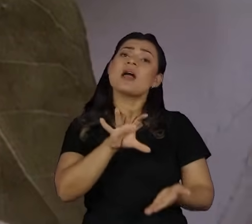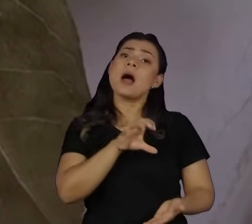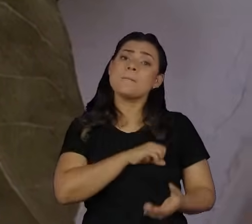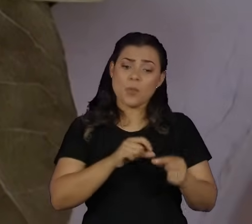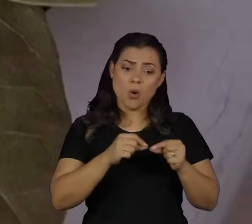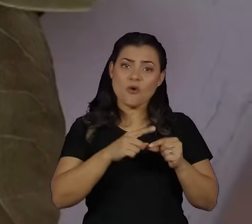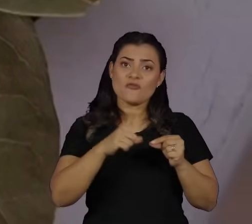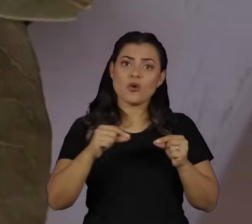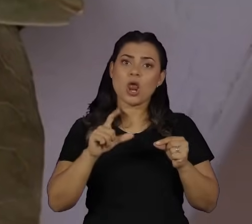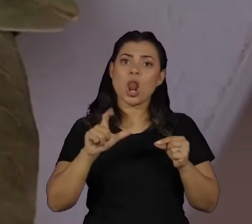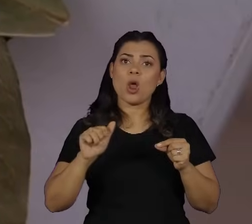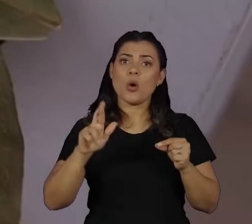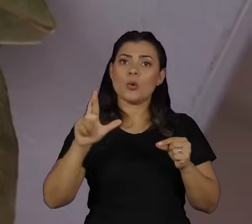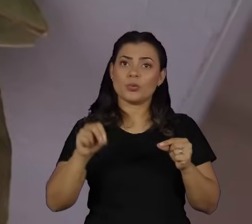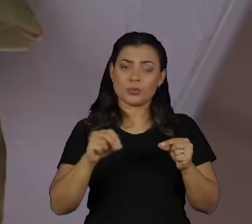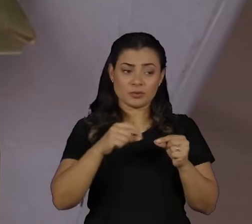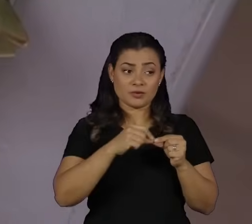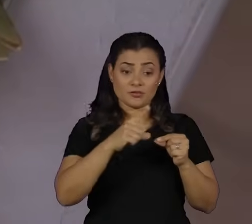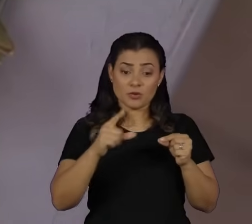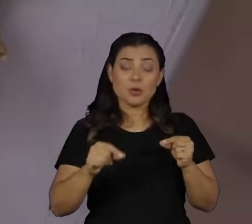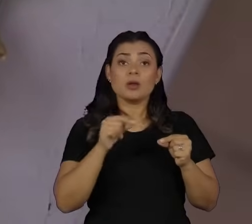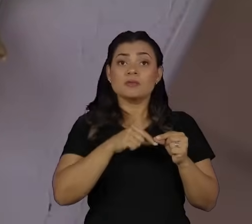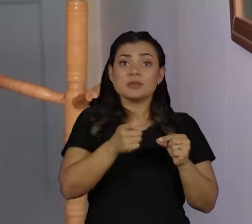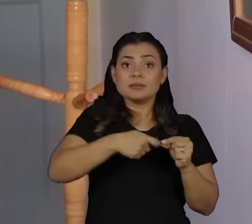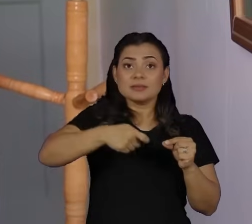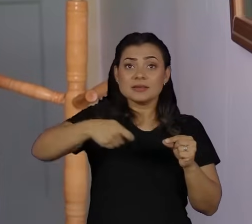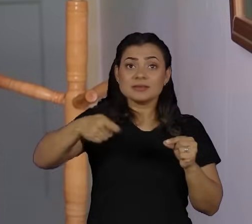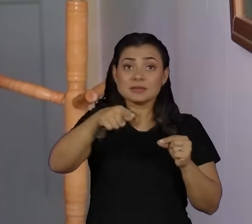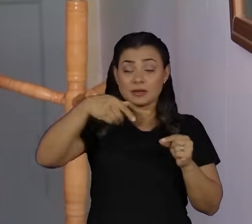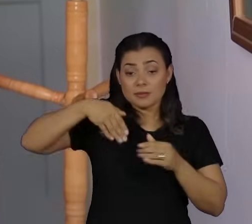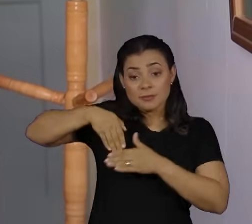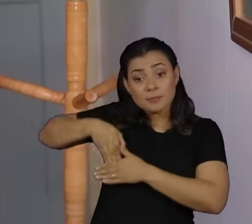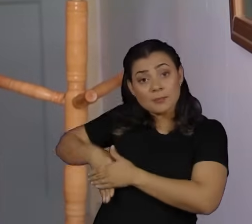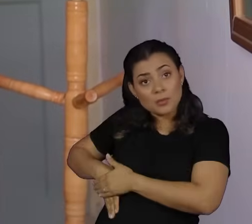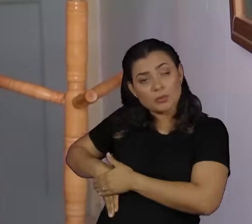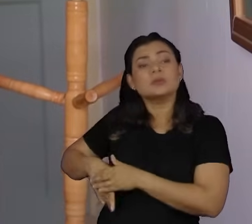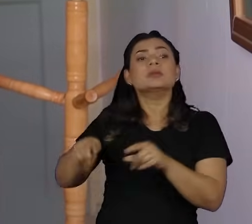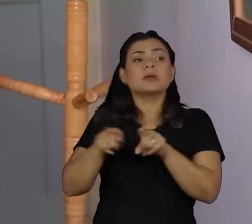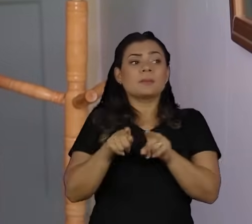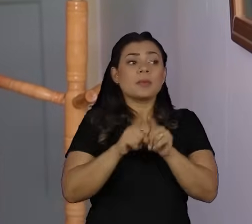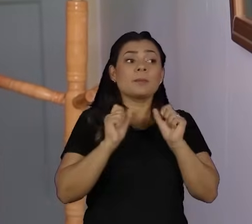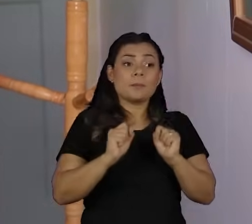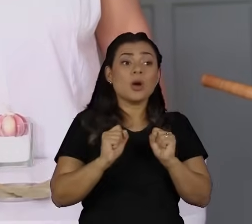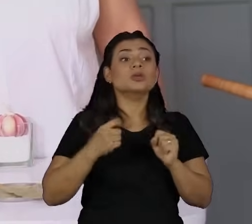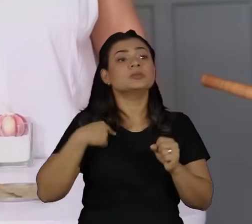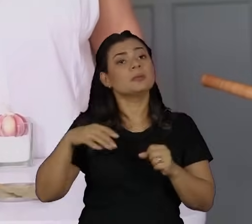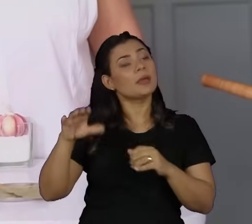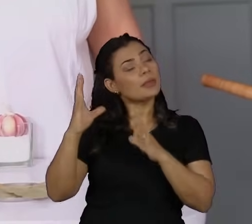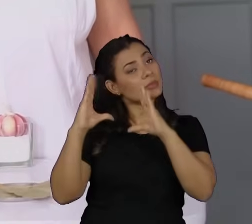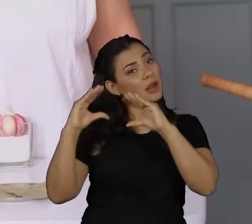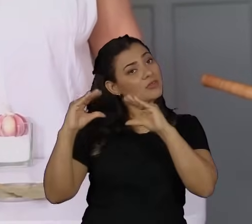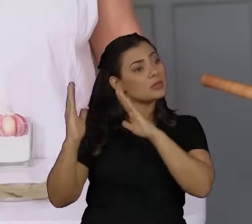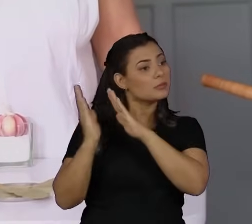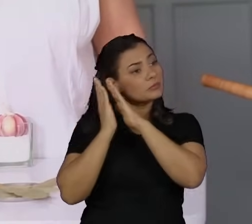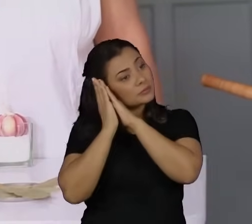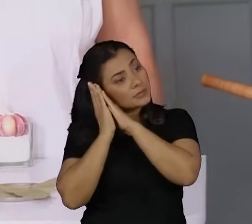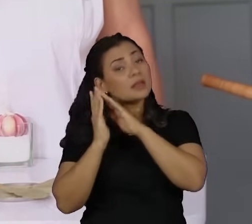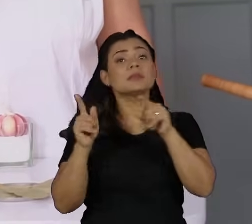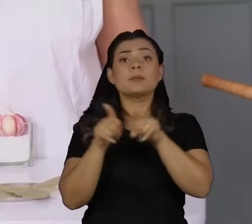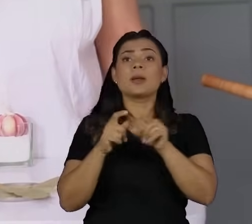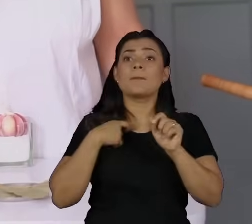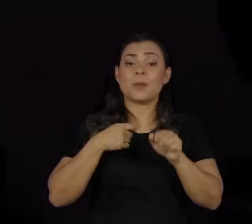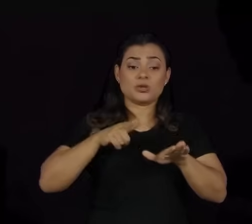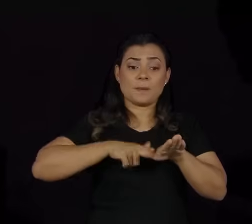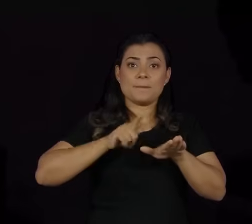do louro. Essa folha vai andar com você no bolso, pode fazer outra e colocar na frente do travesseiro e você pode fazer outra e colocar no seu